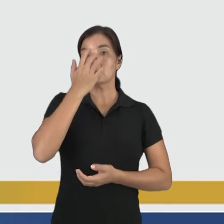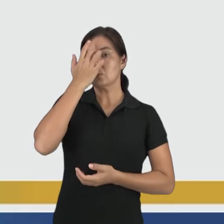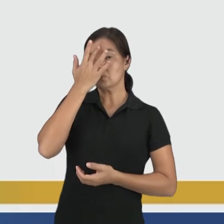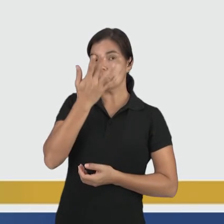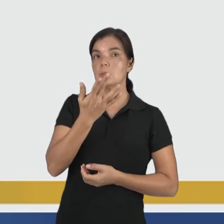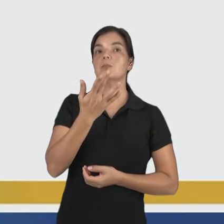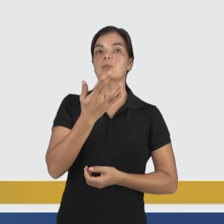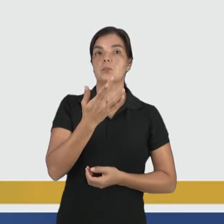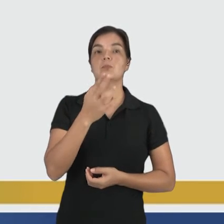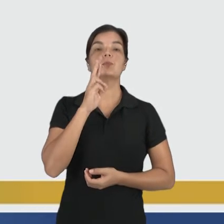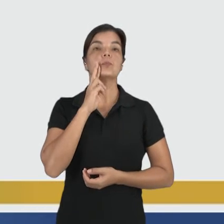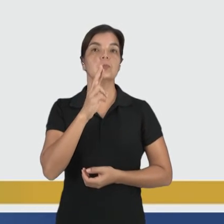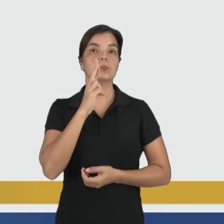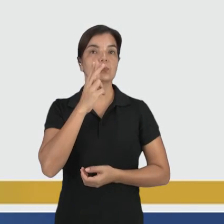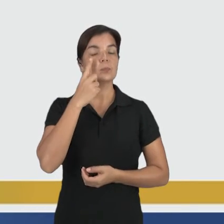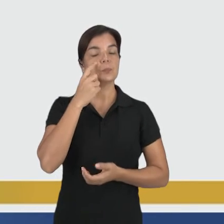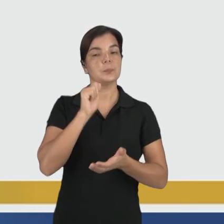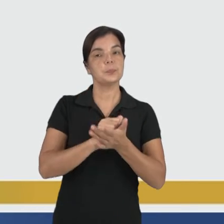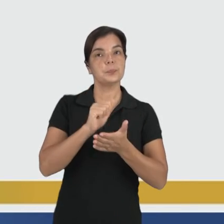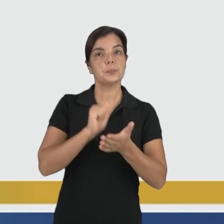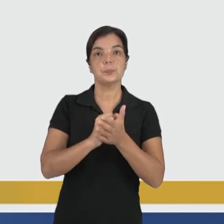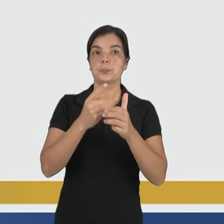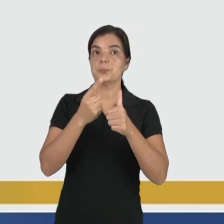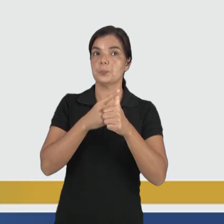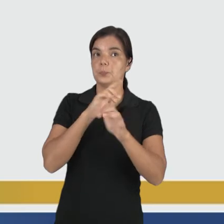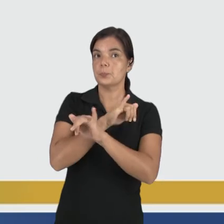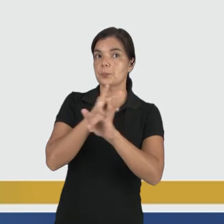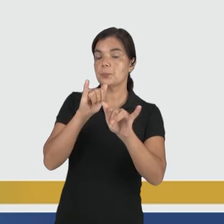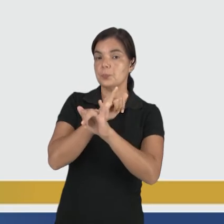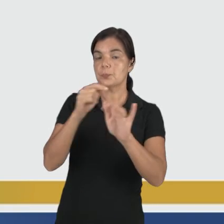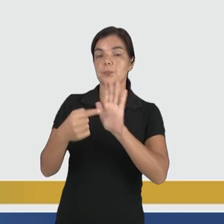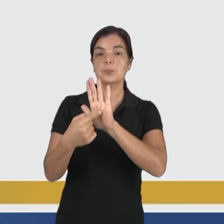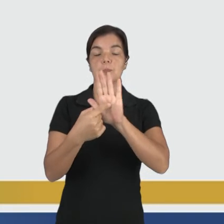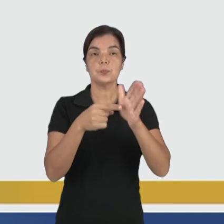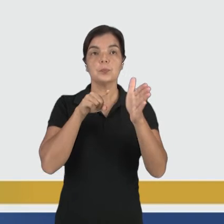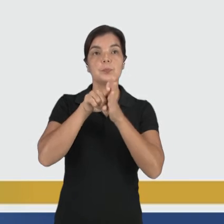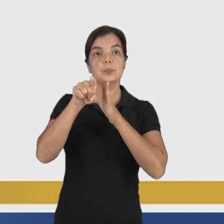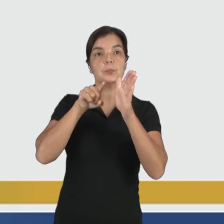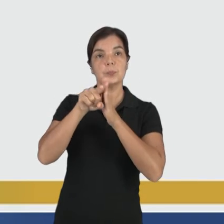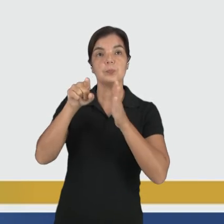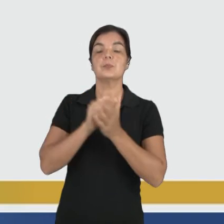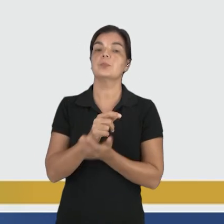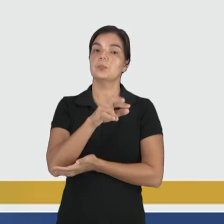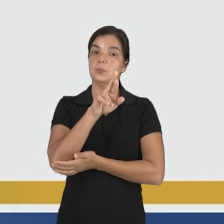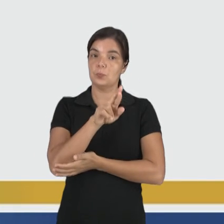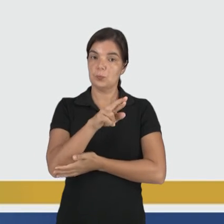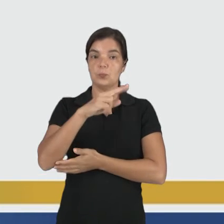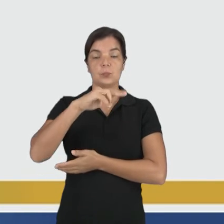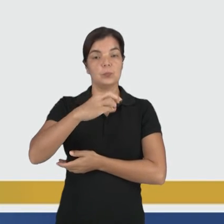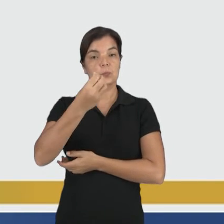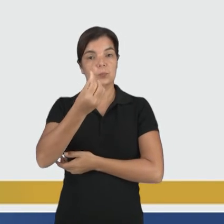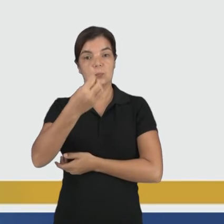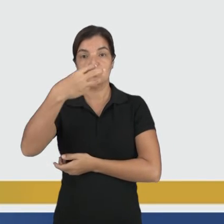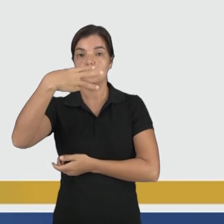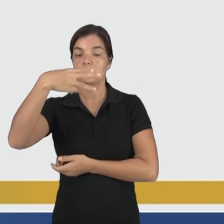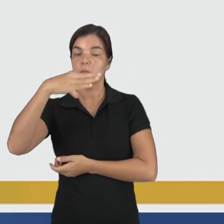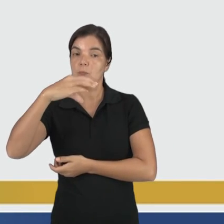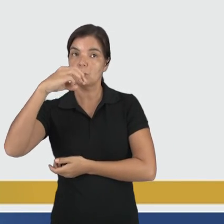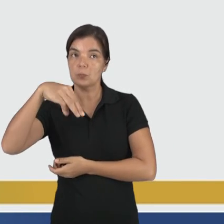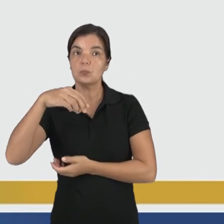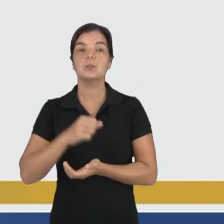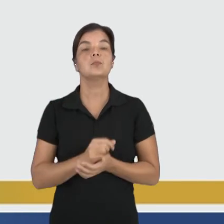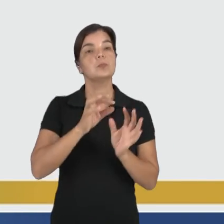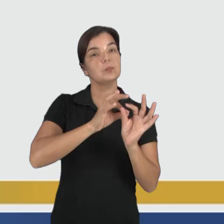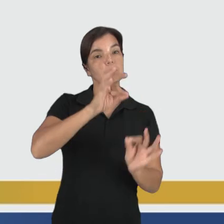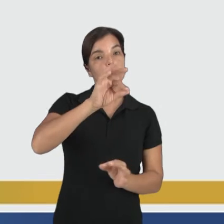facilitar a resolução, nós vamos anotar primeiramente os dados oferecidos pelo problema, que é o raio igual a 6 centímetros e a